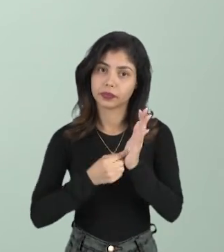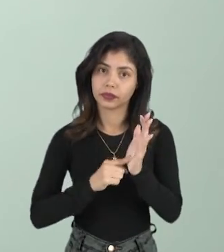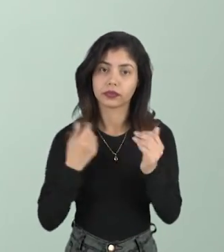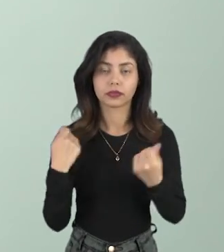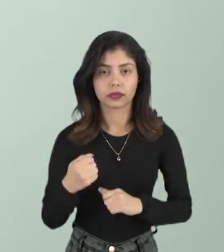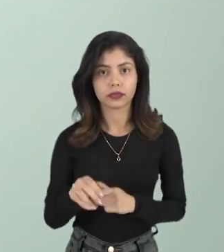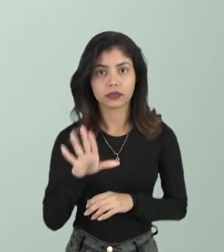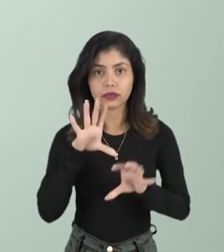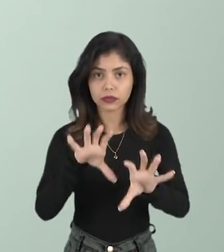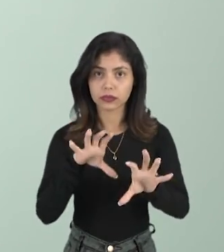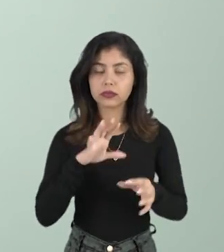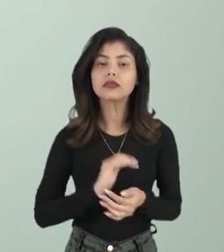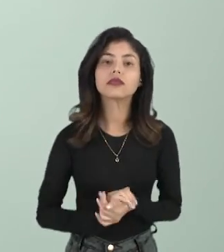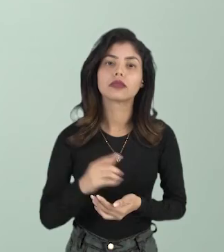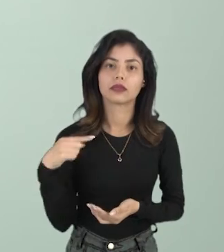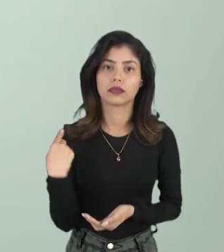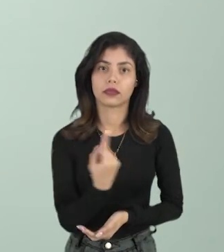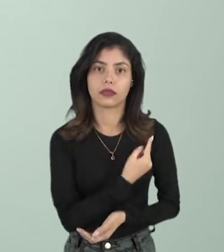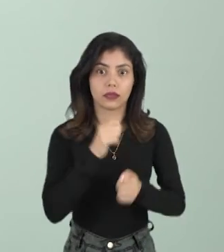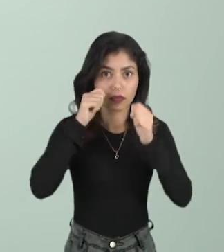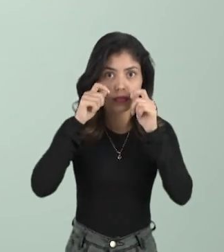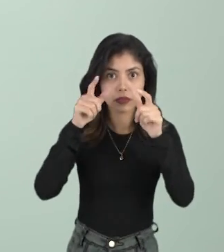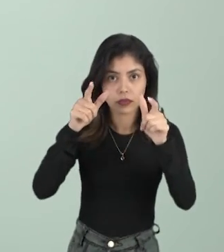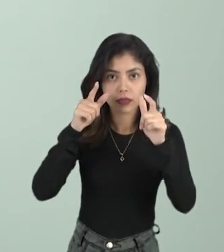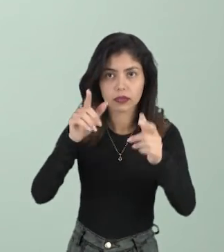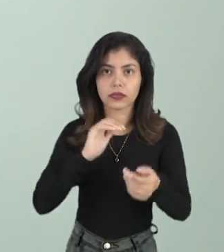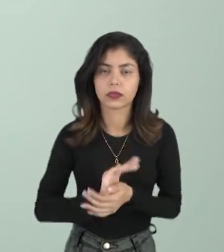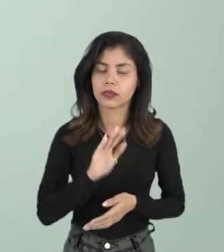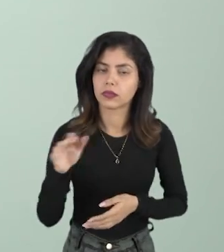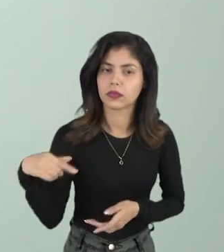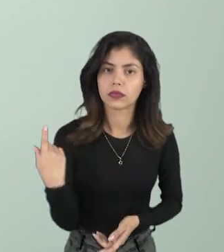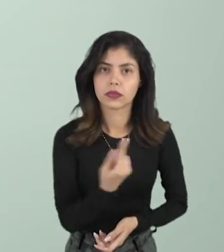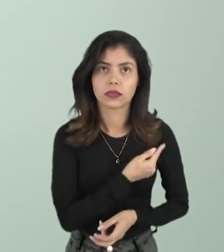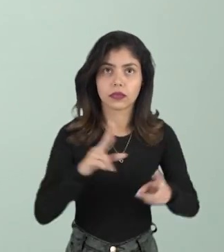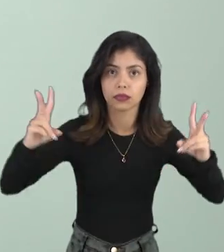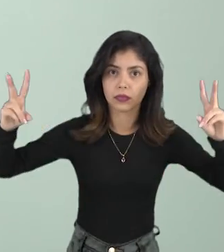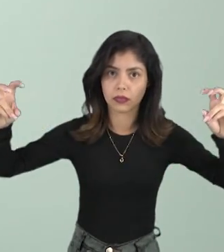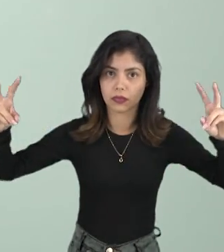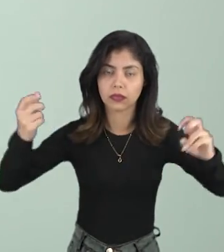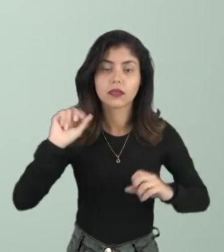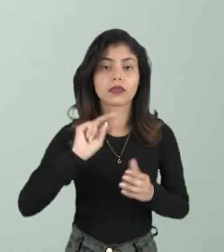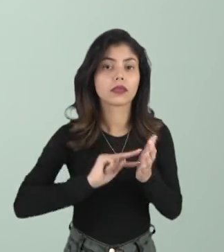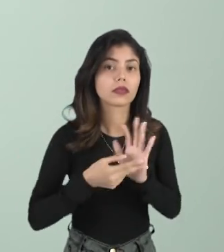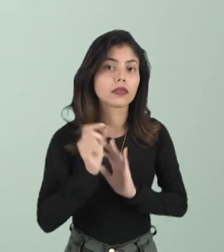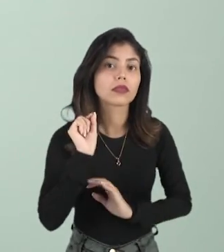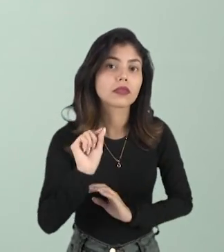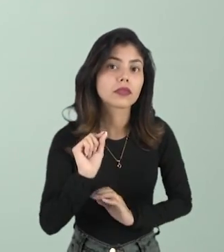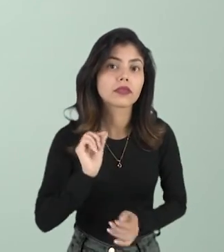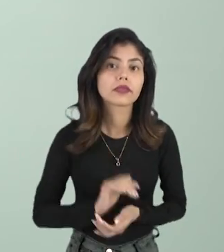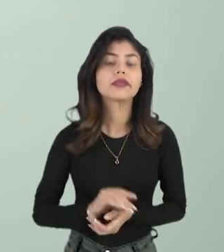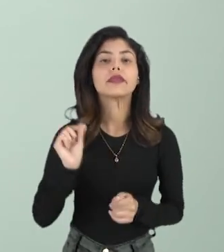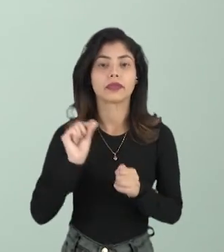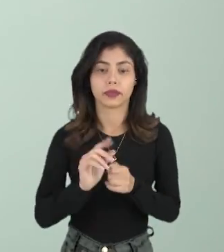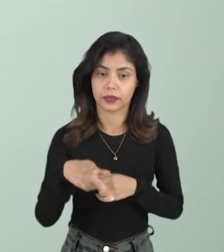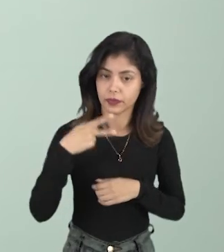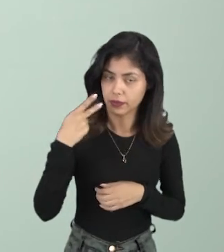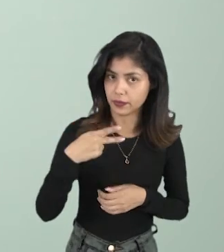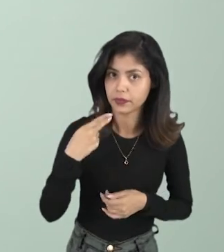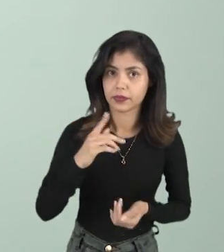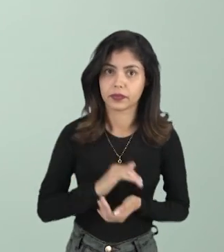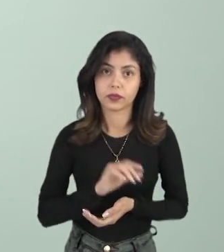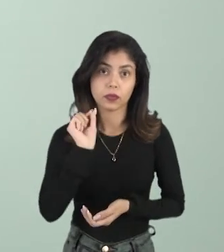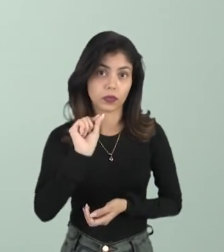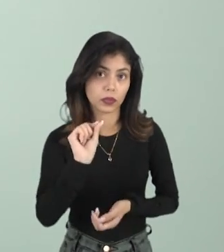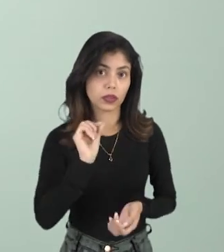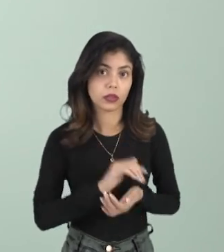eles servem para isso, para nos alertar. Quando está entre aspas, quer dizer que é importante, que é uma fala,